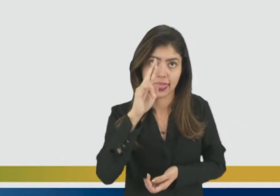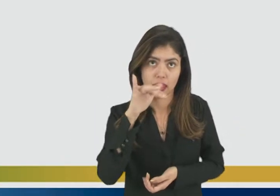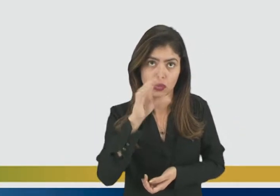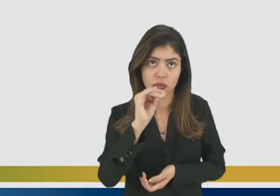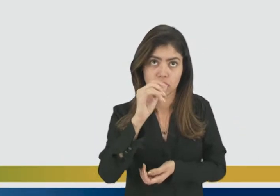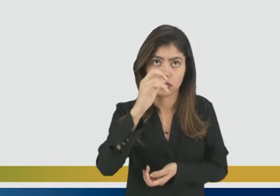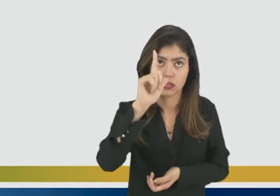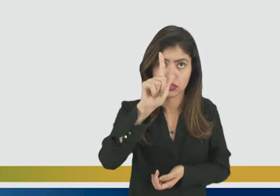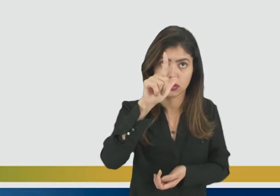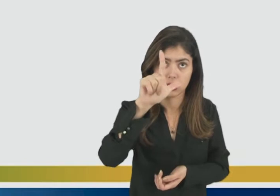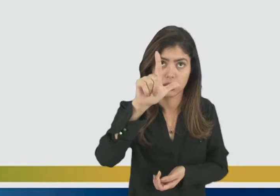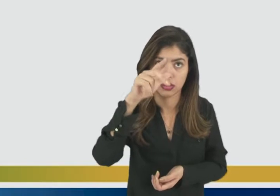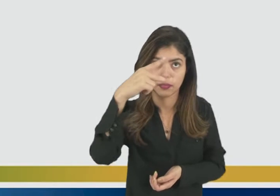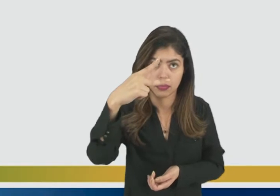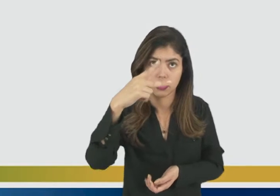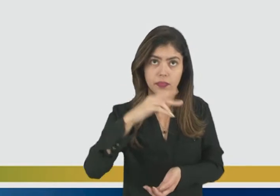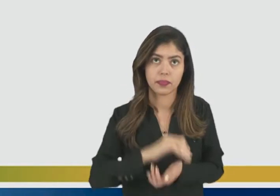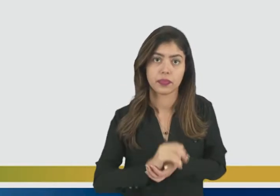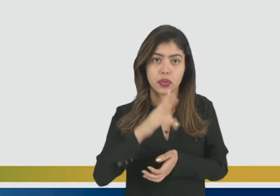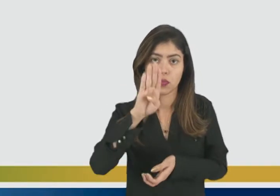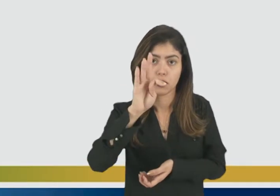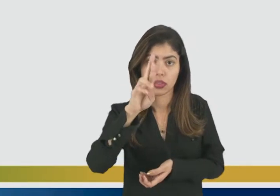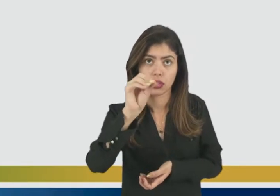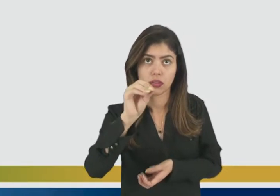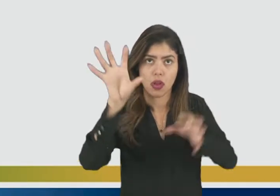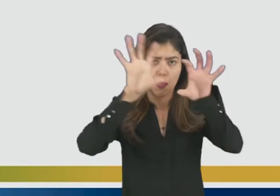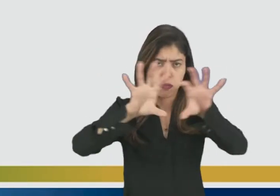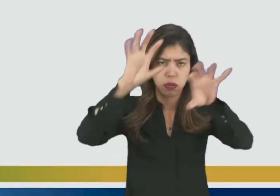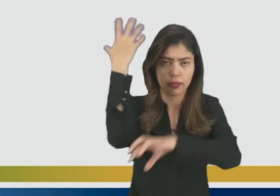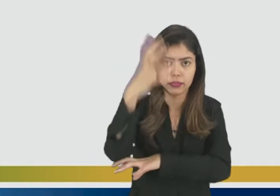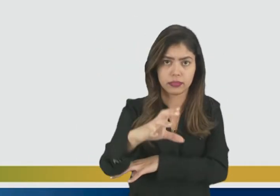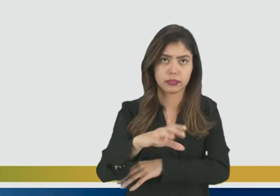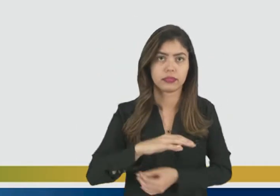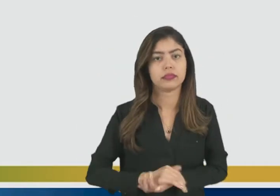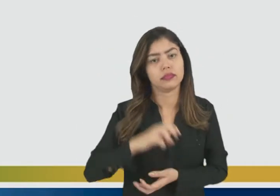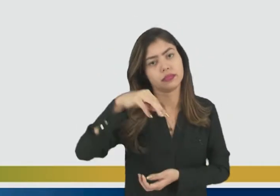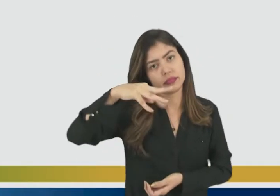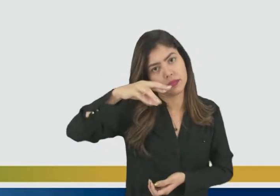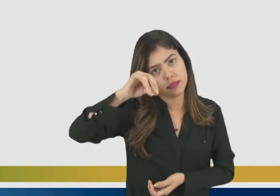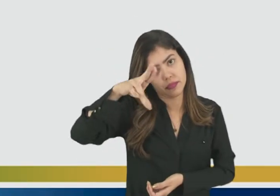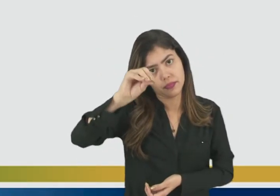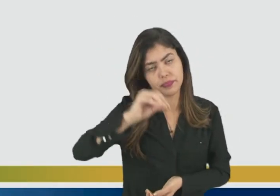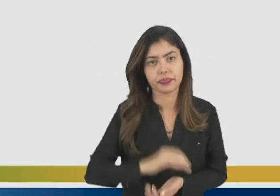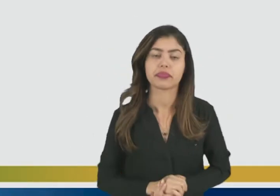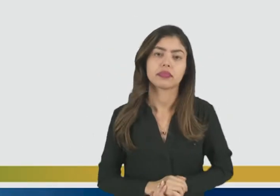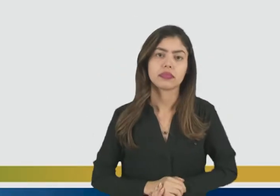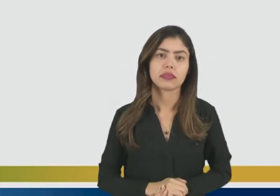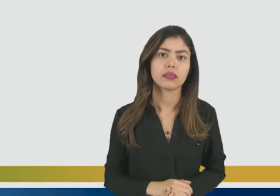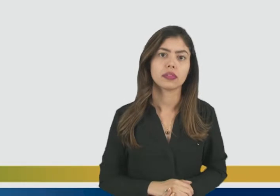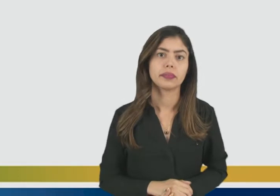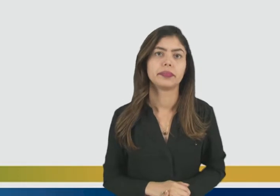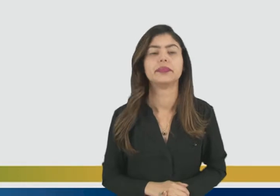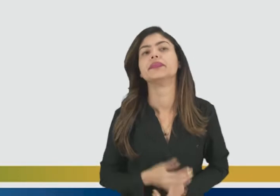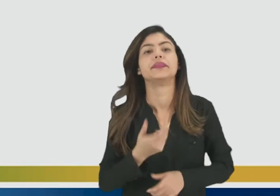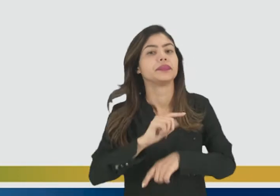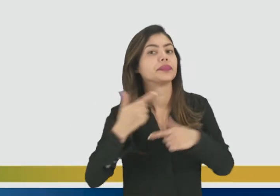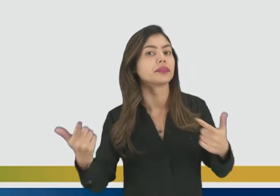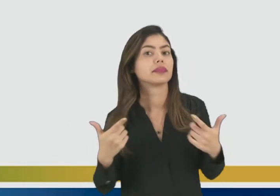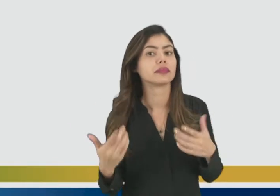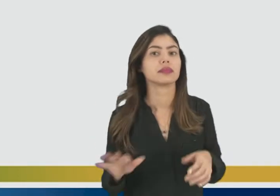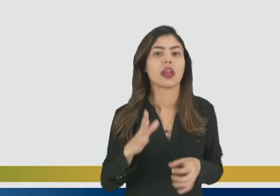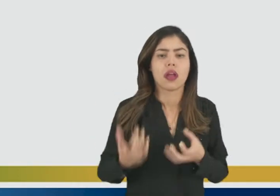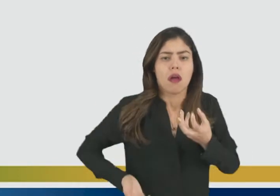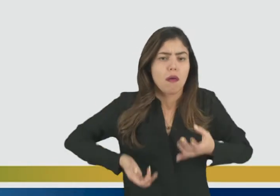o GLP, que é o butano, e o gás natural, que é o metano. Então, nessa ordem, nós vamos ter uma maior quantidade de